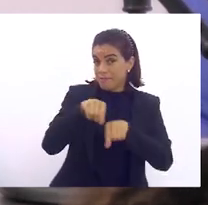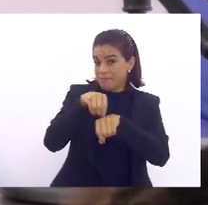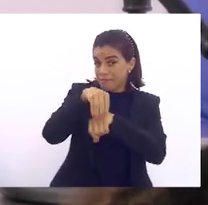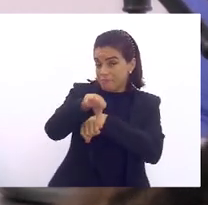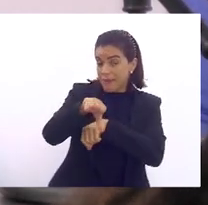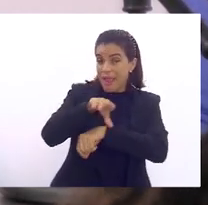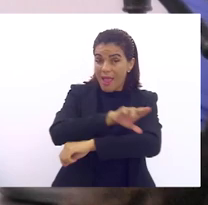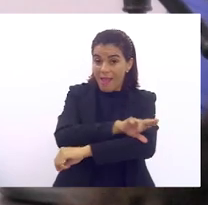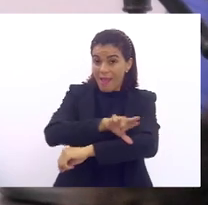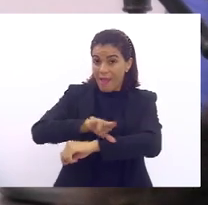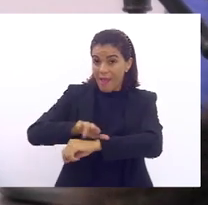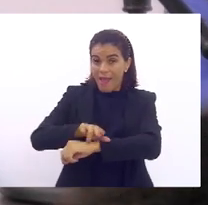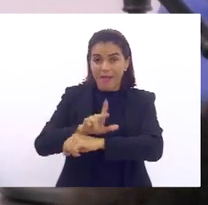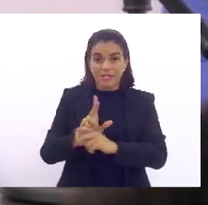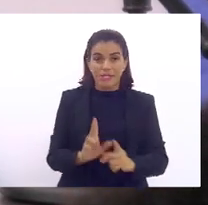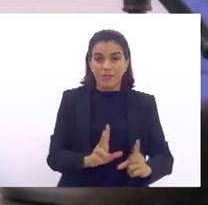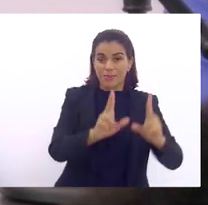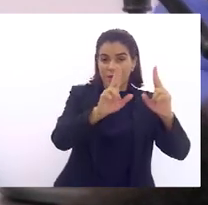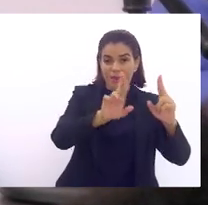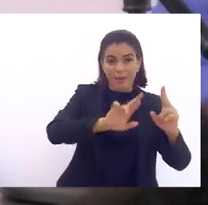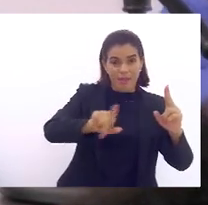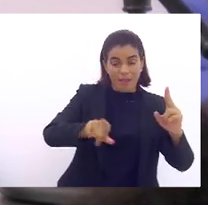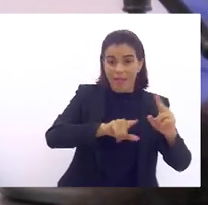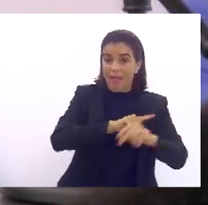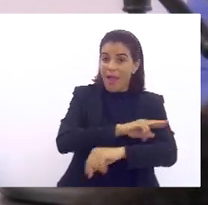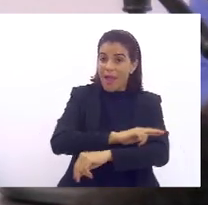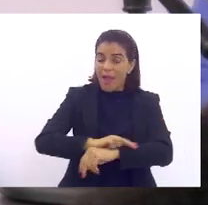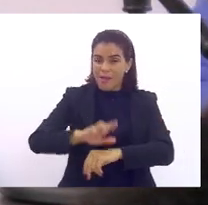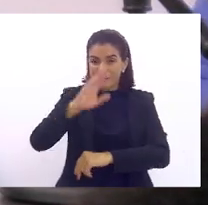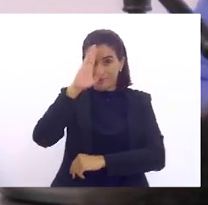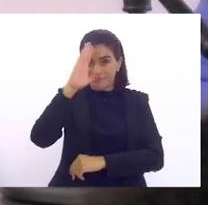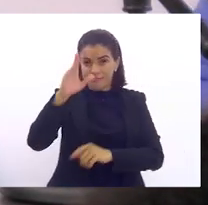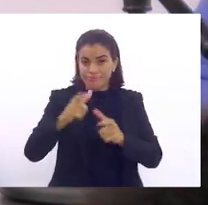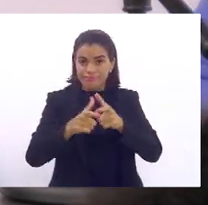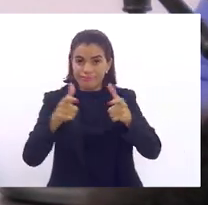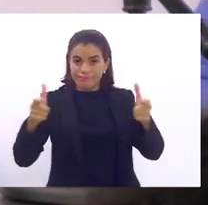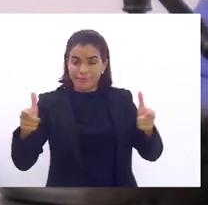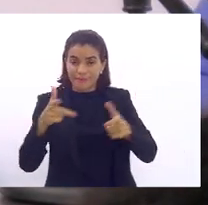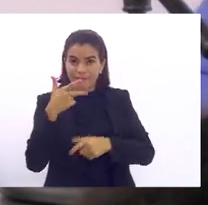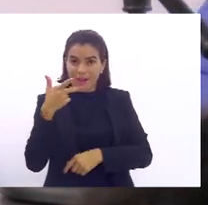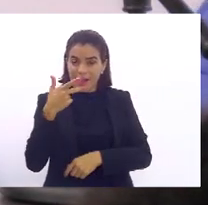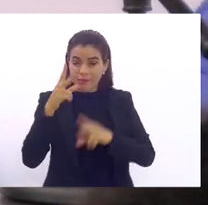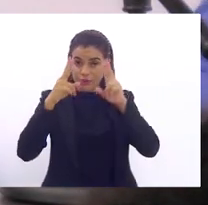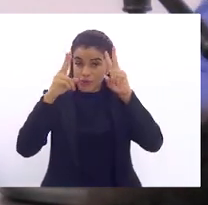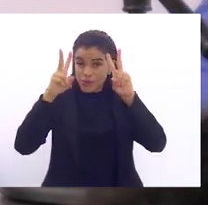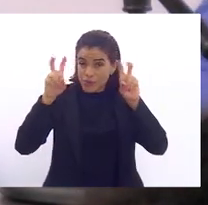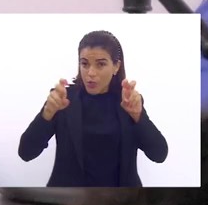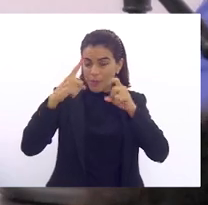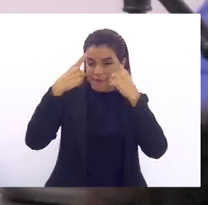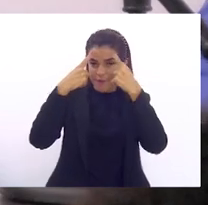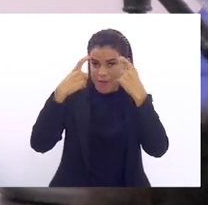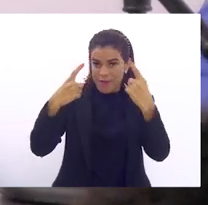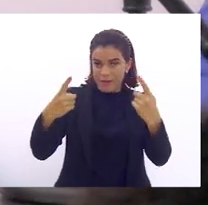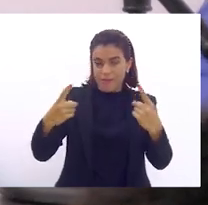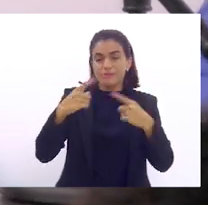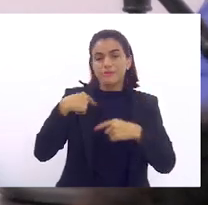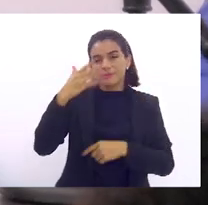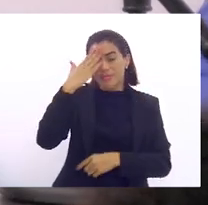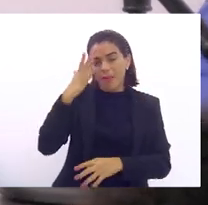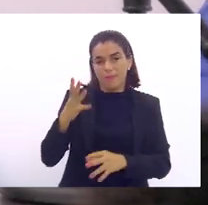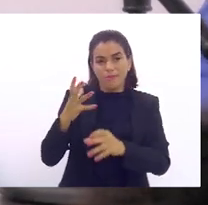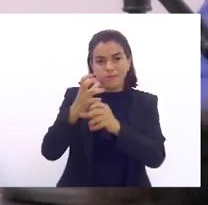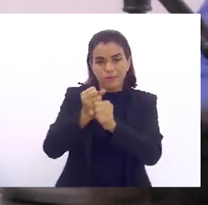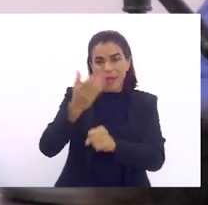raça não é recorte raça é determinante né se a gente tá aqui falando de violência a gente sabe os dados